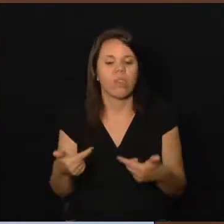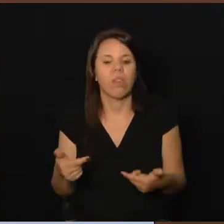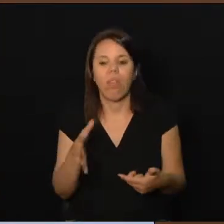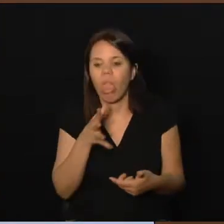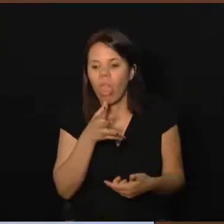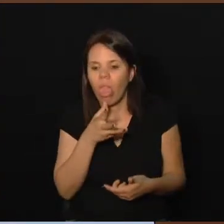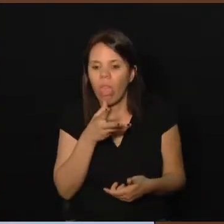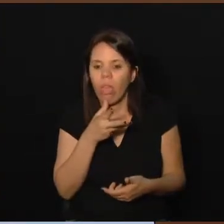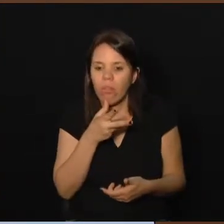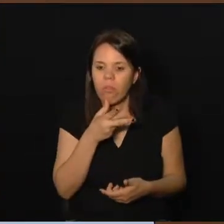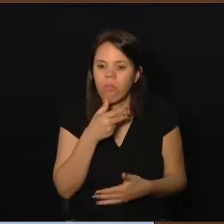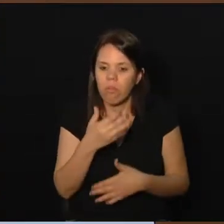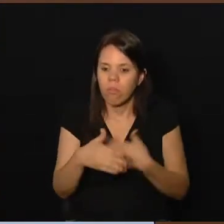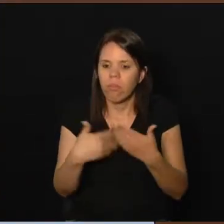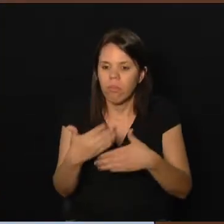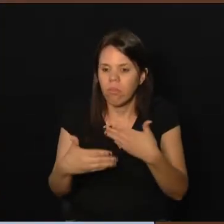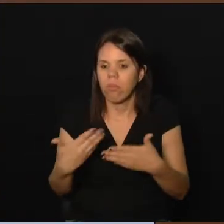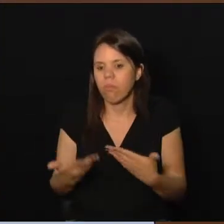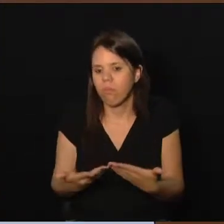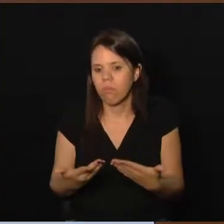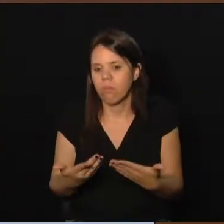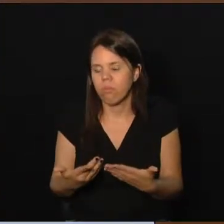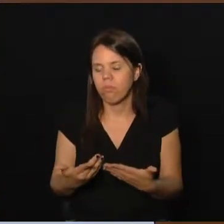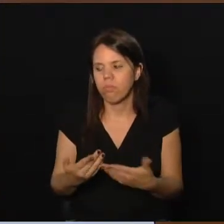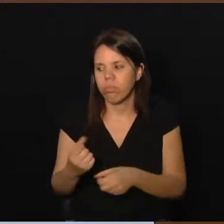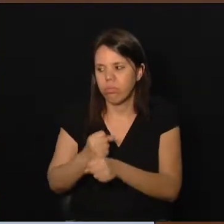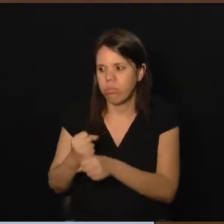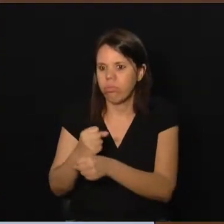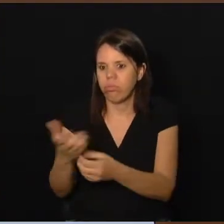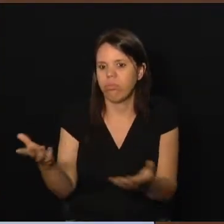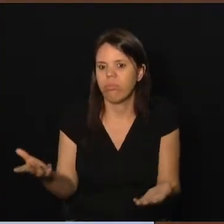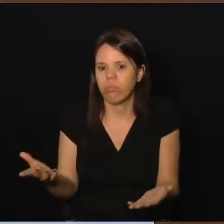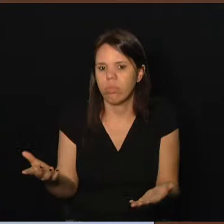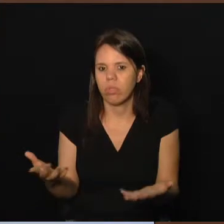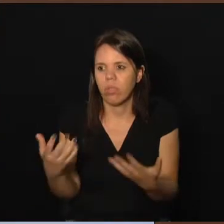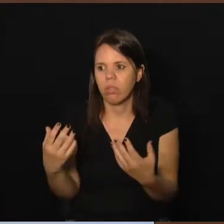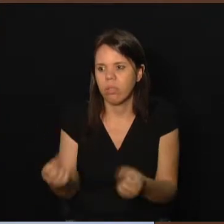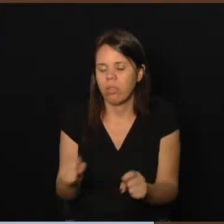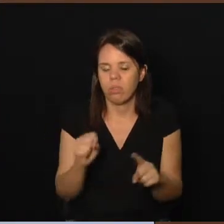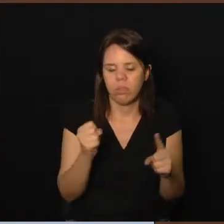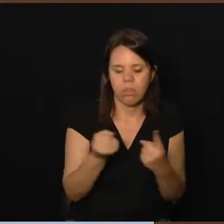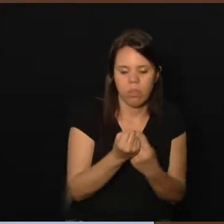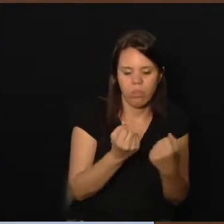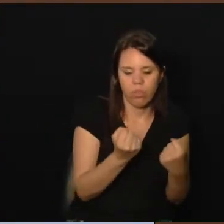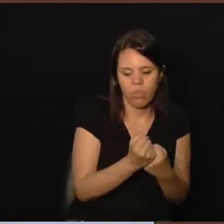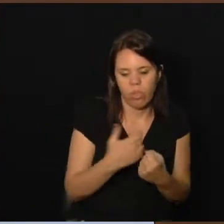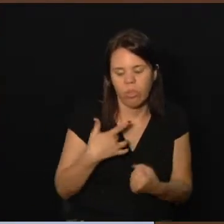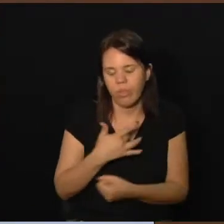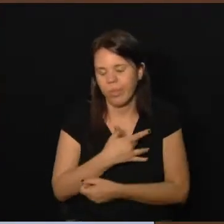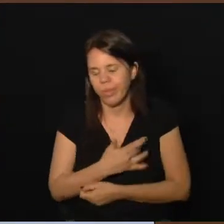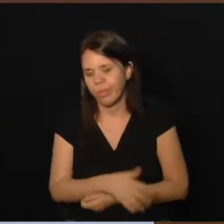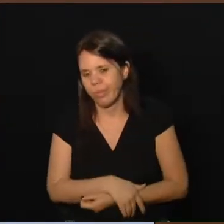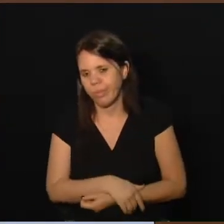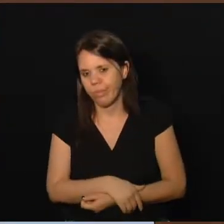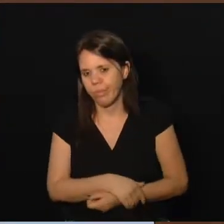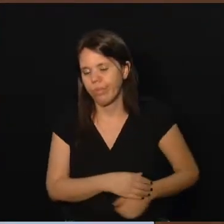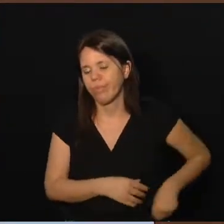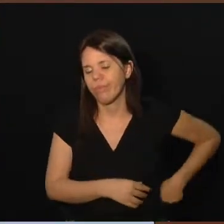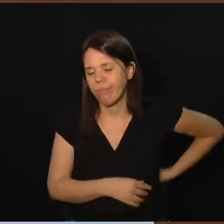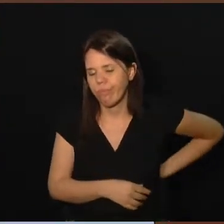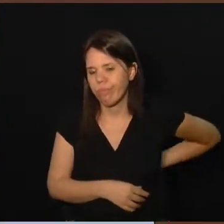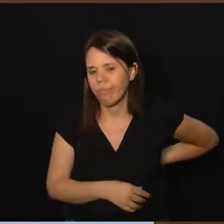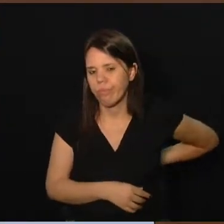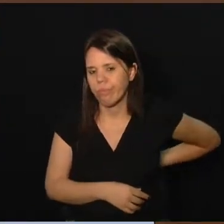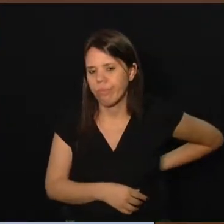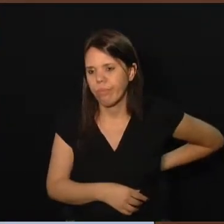que ocorre há anos, décadas em Campinas, que é a briga, assistência social e saúde. Eles ficam brigando a